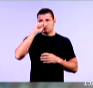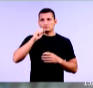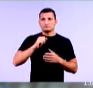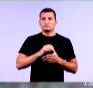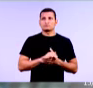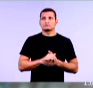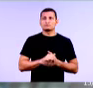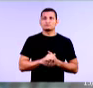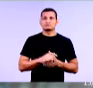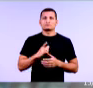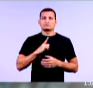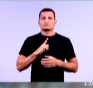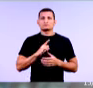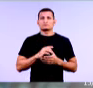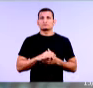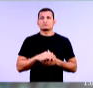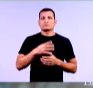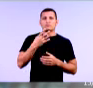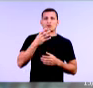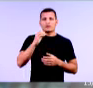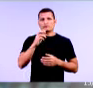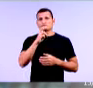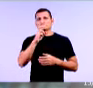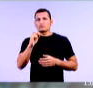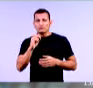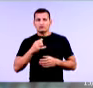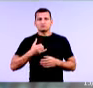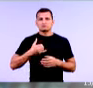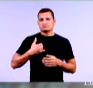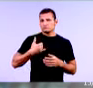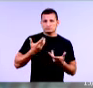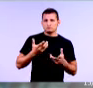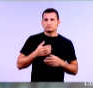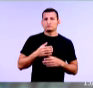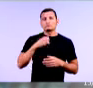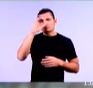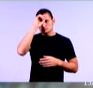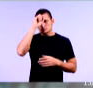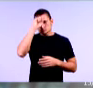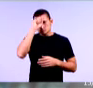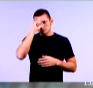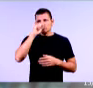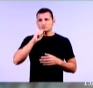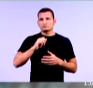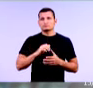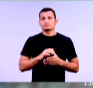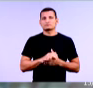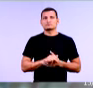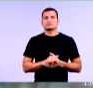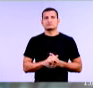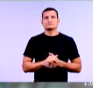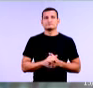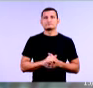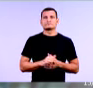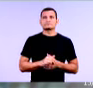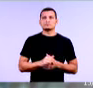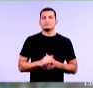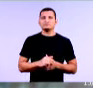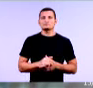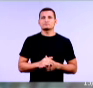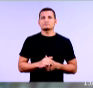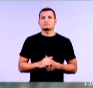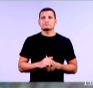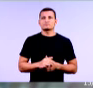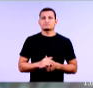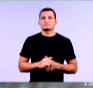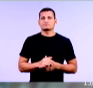gente está com 40, 50, a gente está aprendendo. Aquela história de não ensina truque novo para cavalo velho ou para cachorro velho, não, a